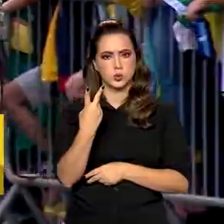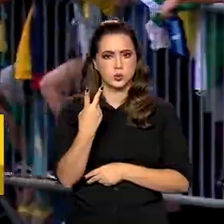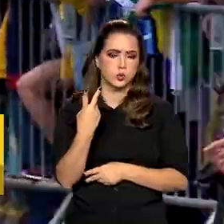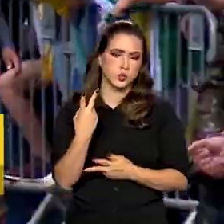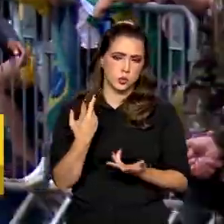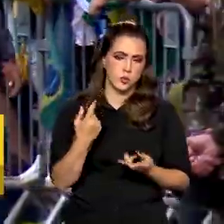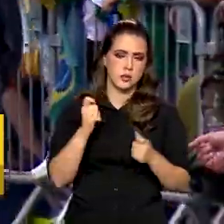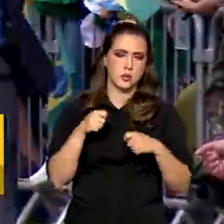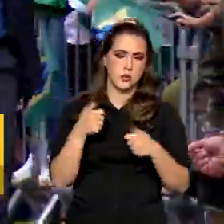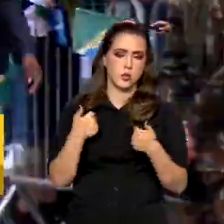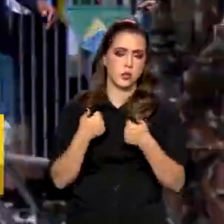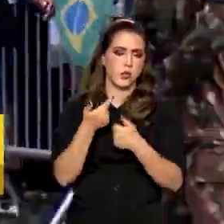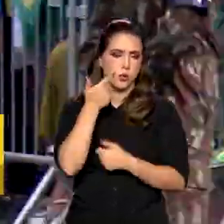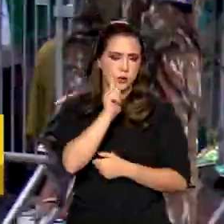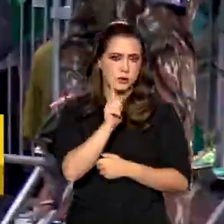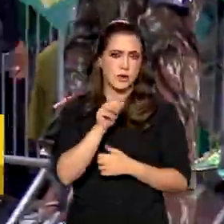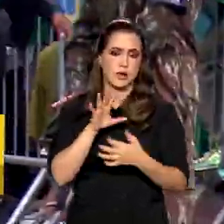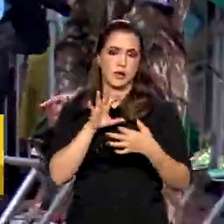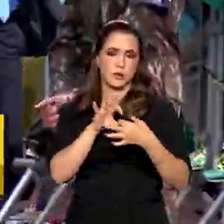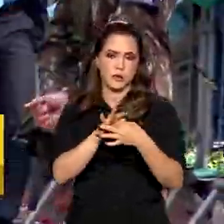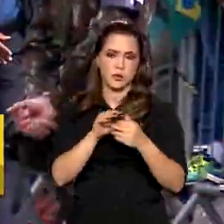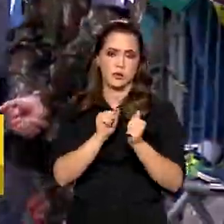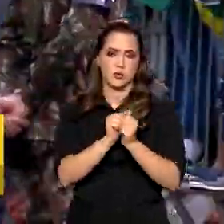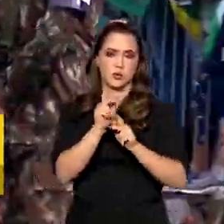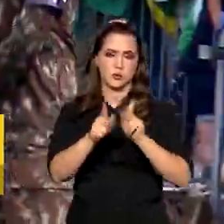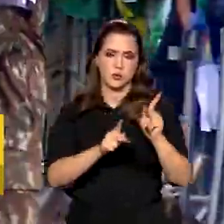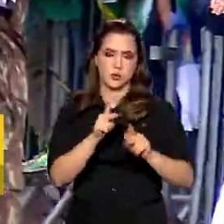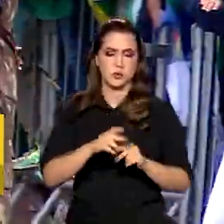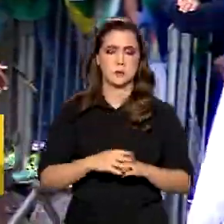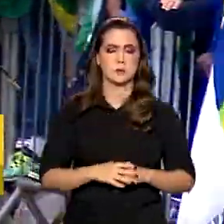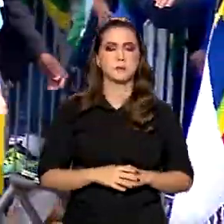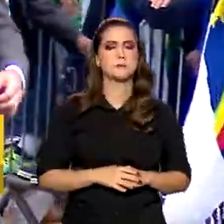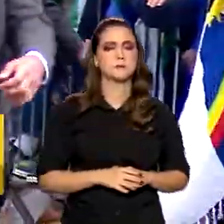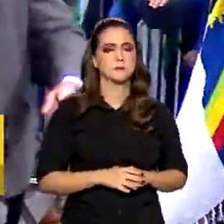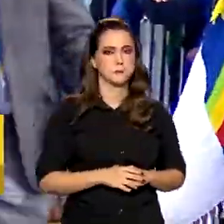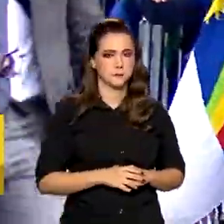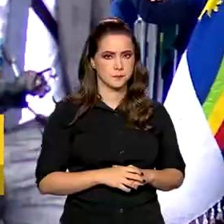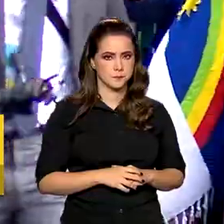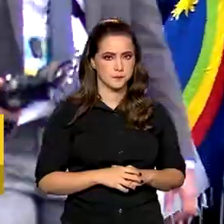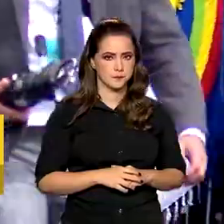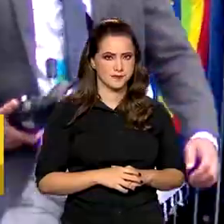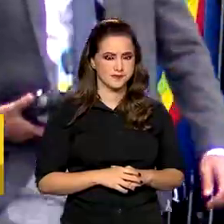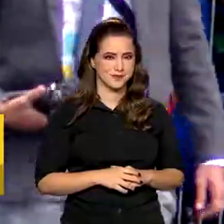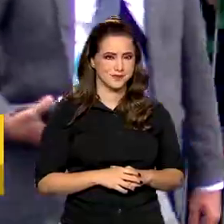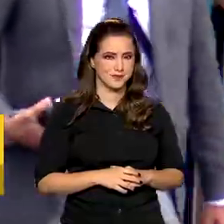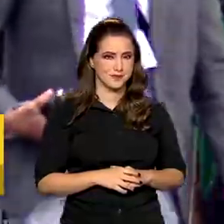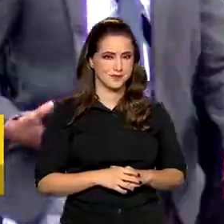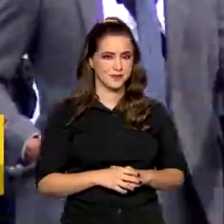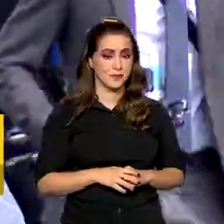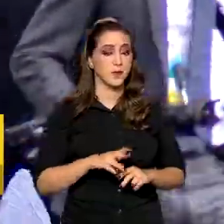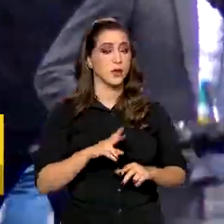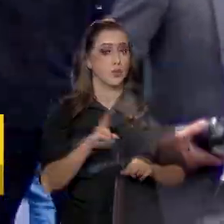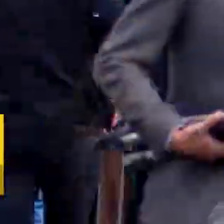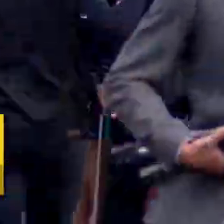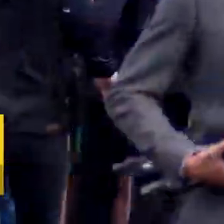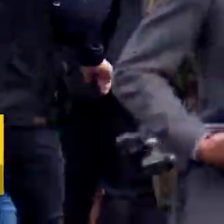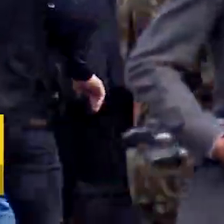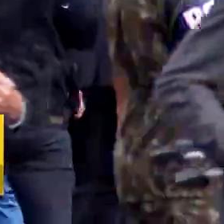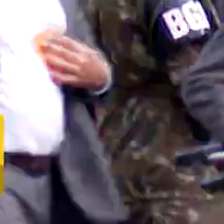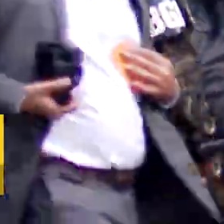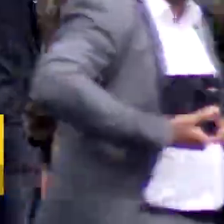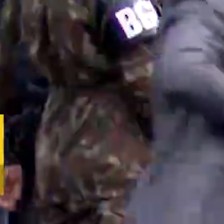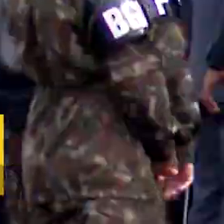aproximar um pouco da população também nesses momentos. Proteção também da Amazônia Azul, né, comandante? Exatamente. A Amazônia Azul é um